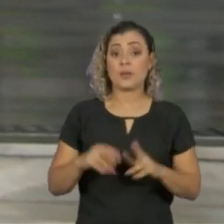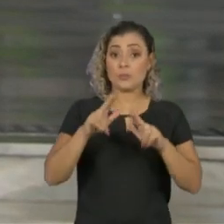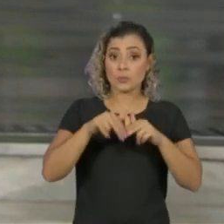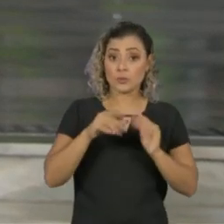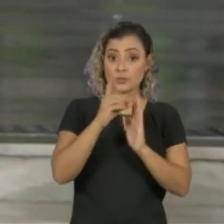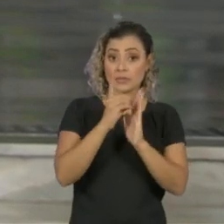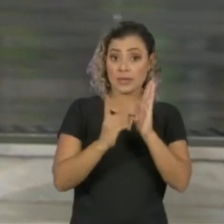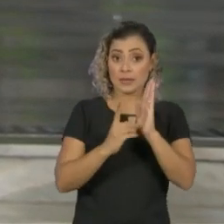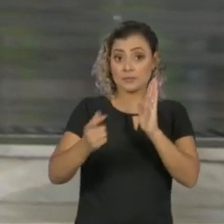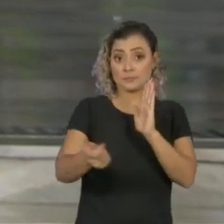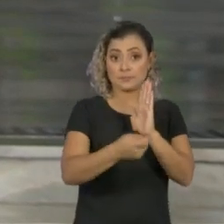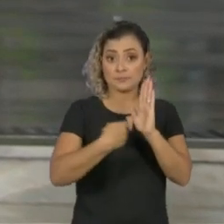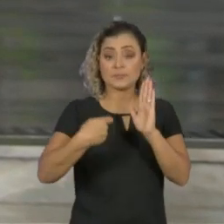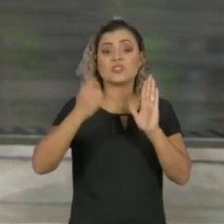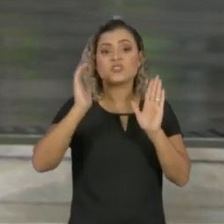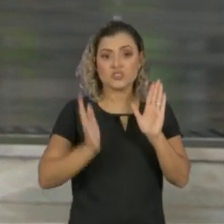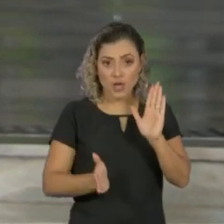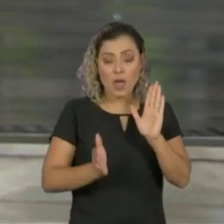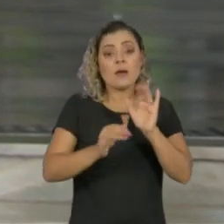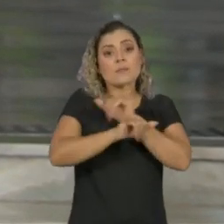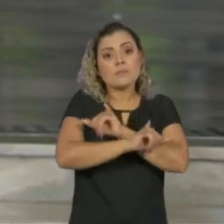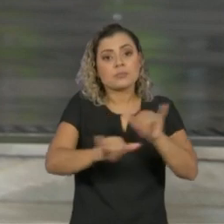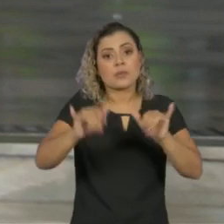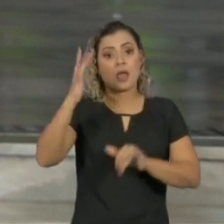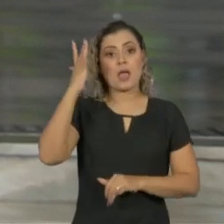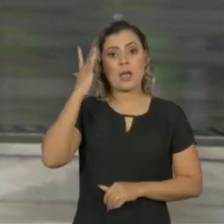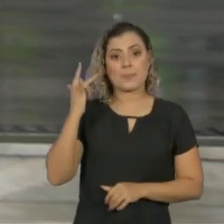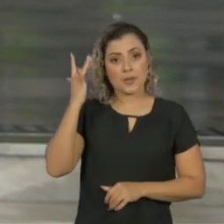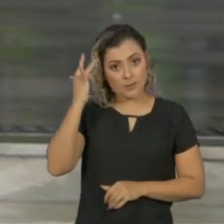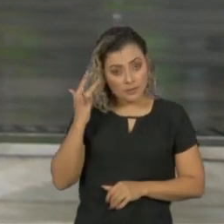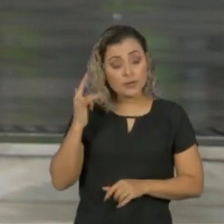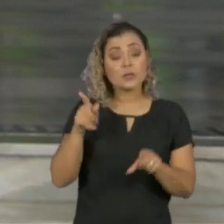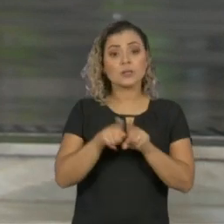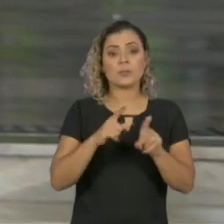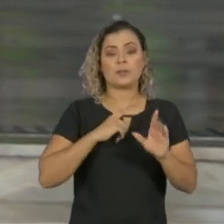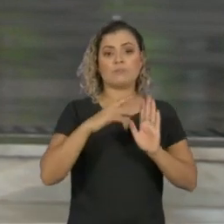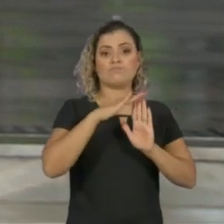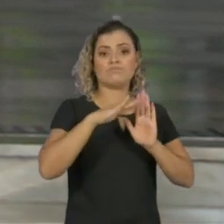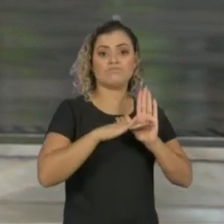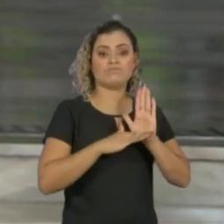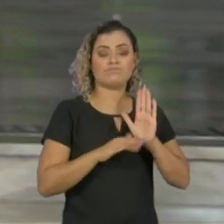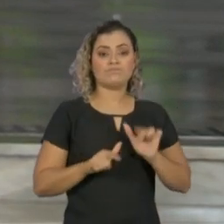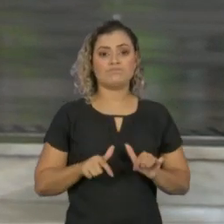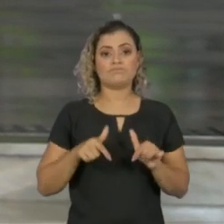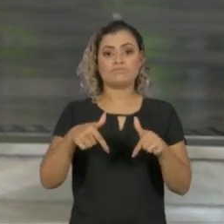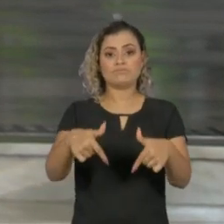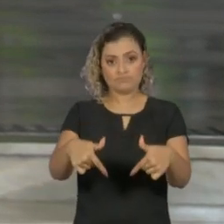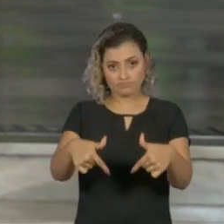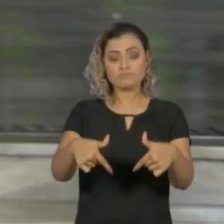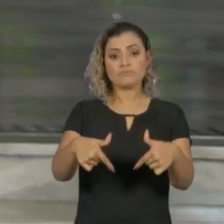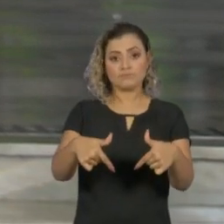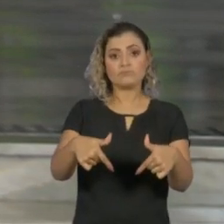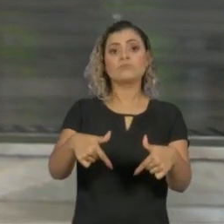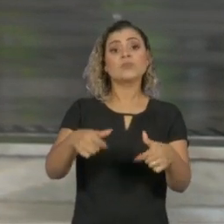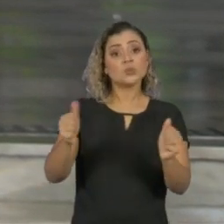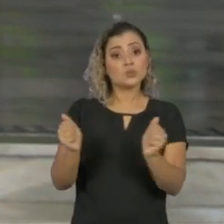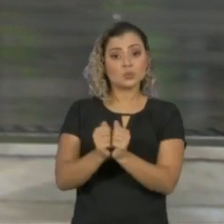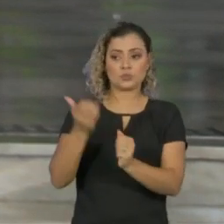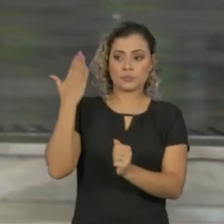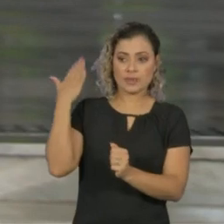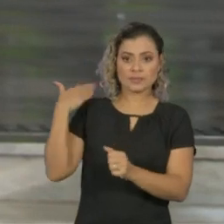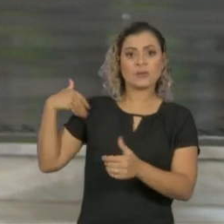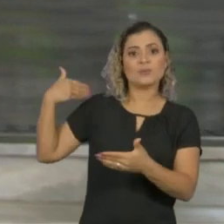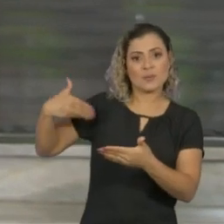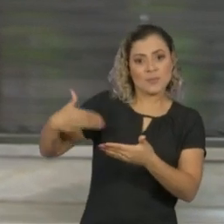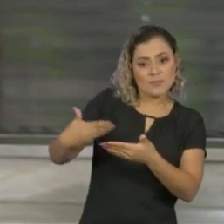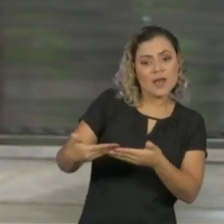decreto já foi assinado, será publicado amanhã e dispõe de medidas adicionais às demais medidas que nós já adotamos